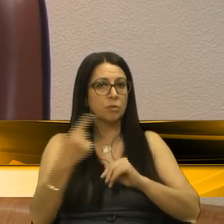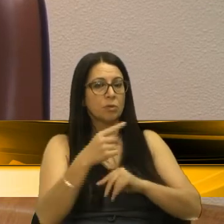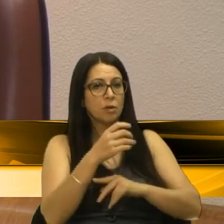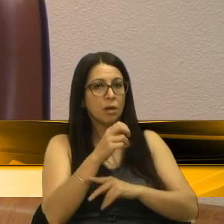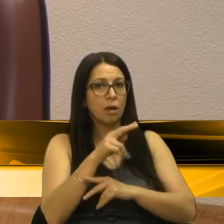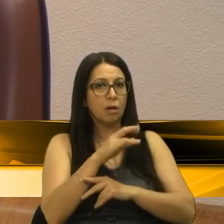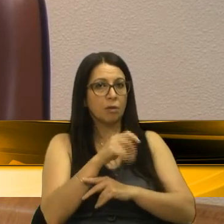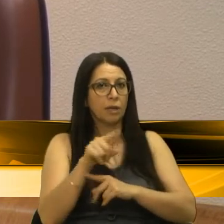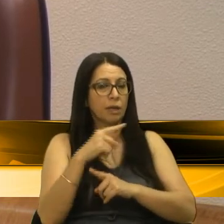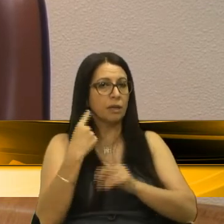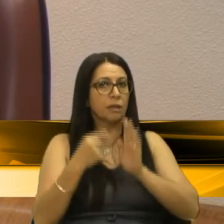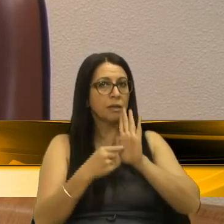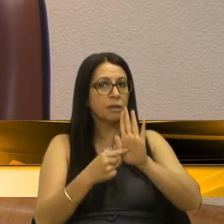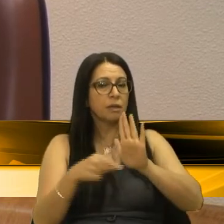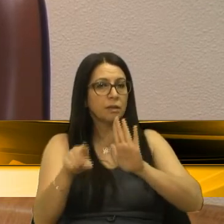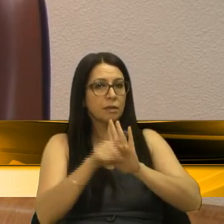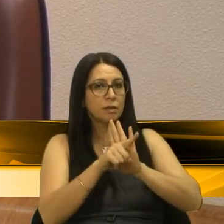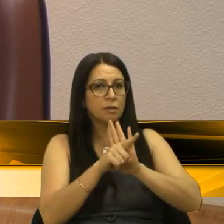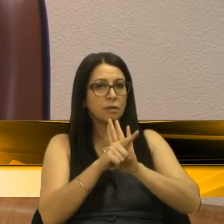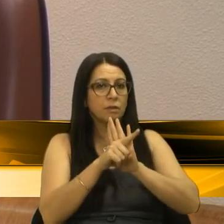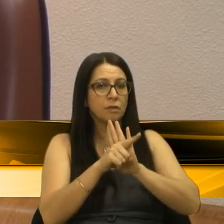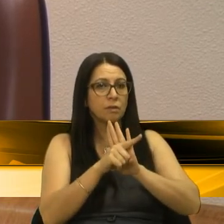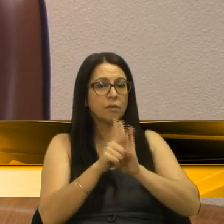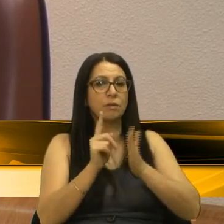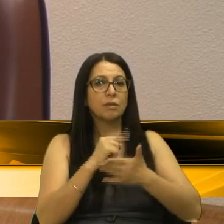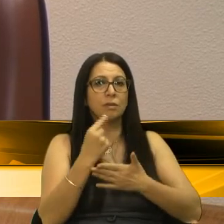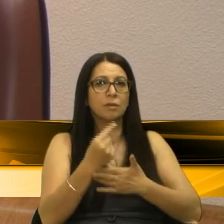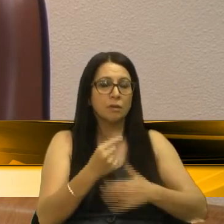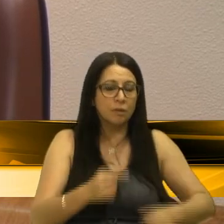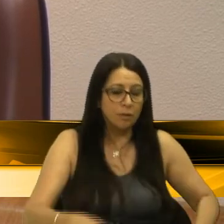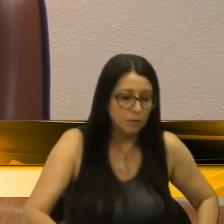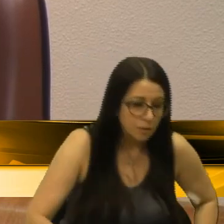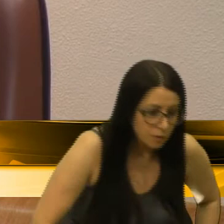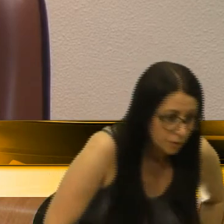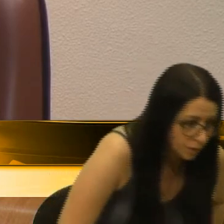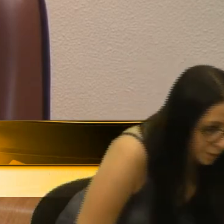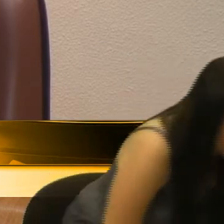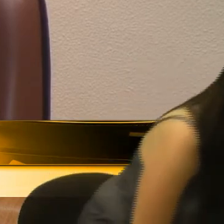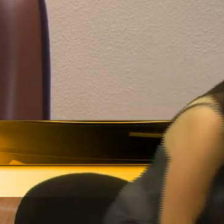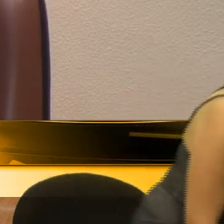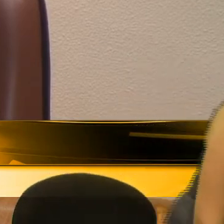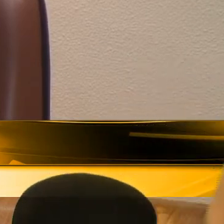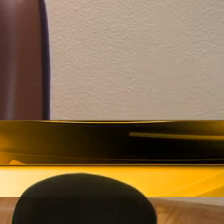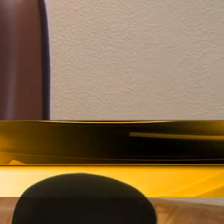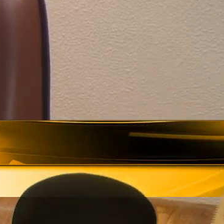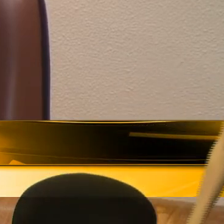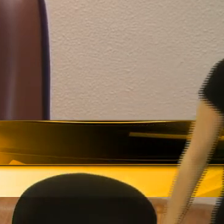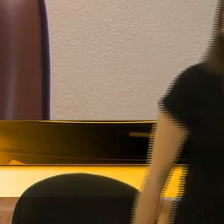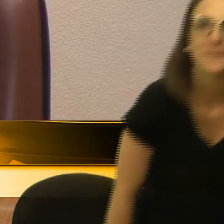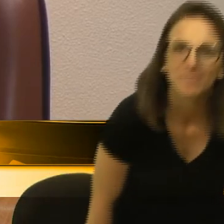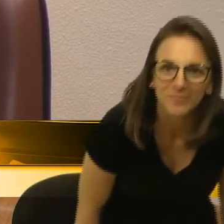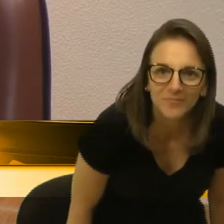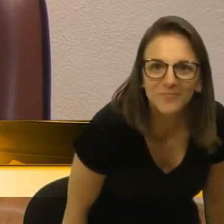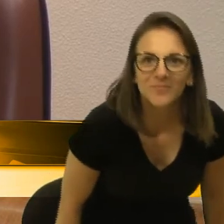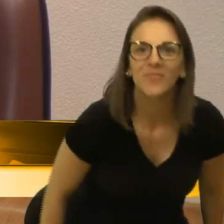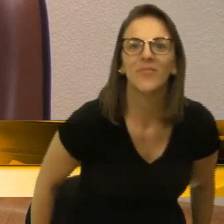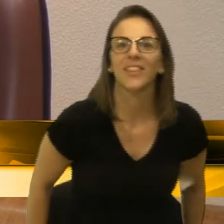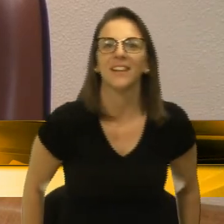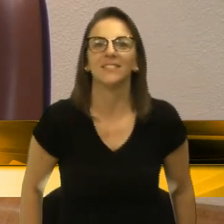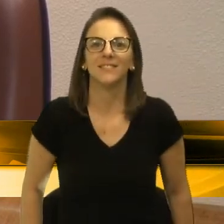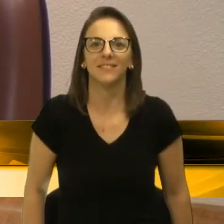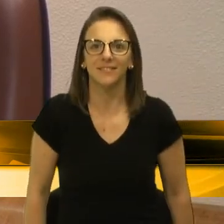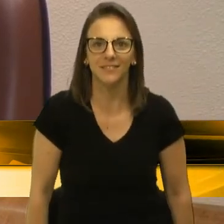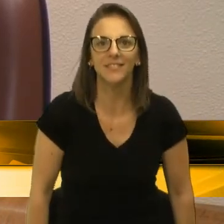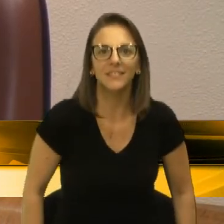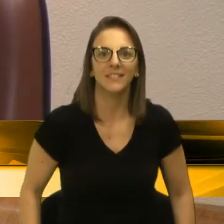número 13.319, de 5 de fevereiro de 2002 e do decreto número 44.419, de 26 de fevereiro de